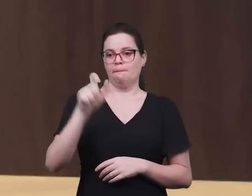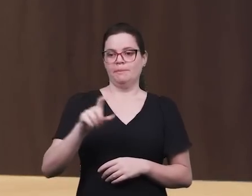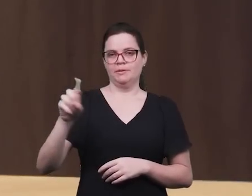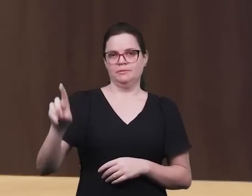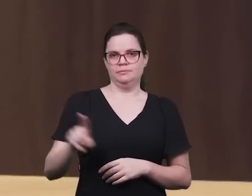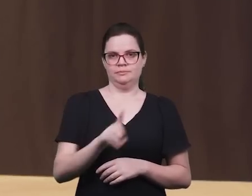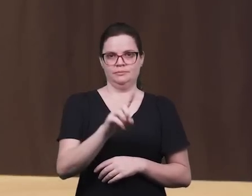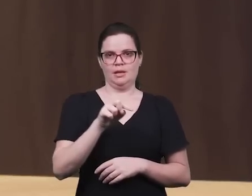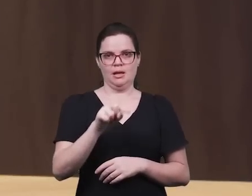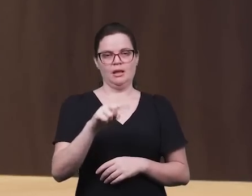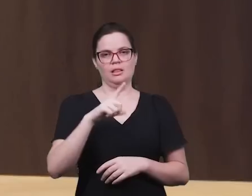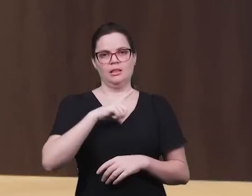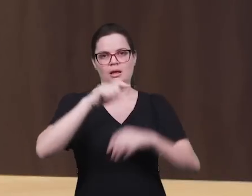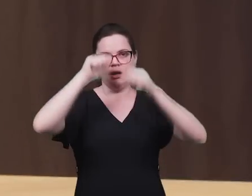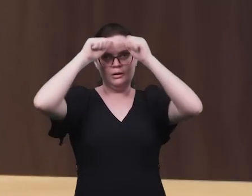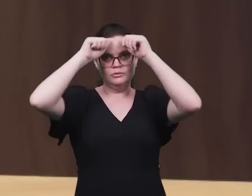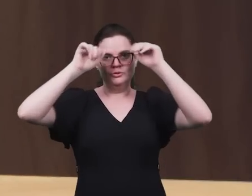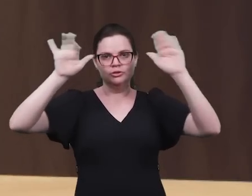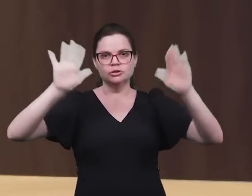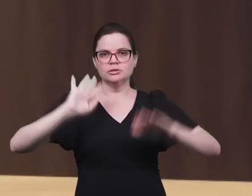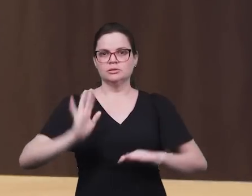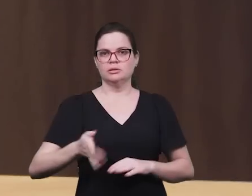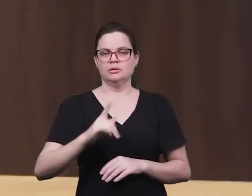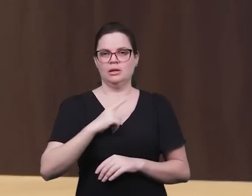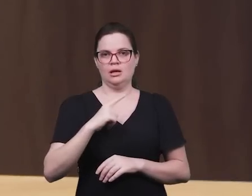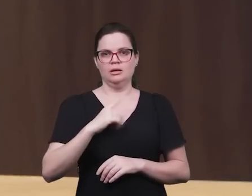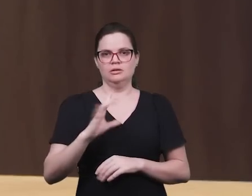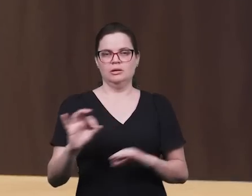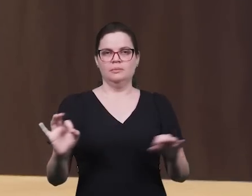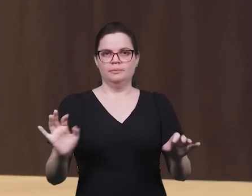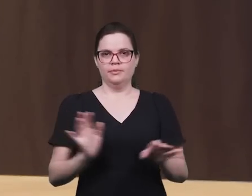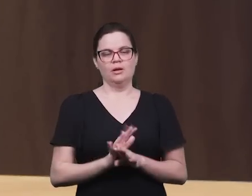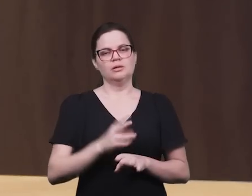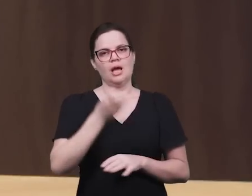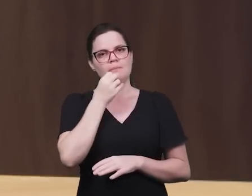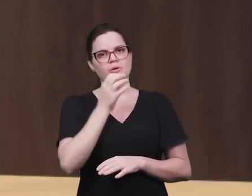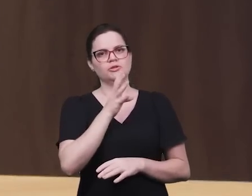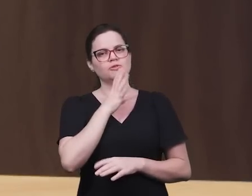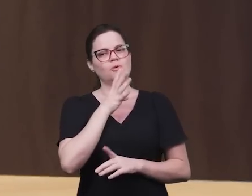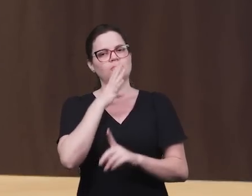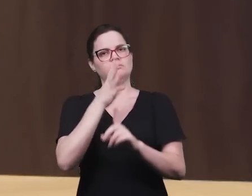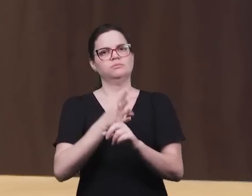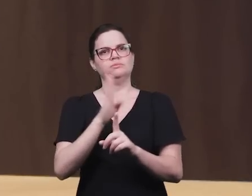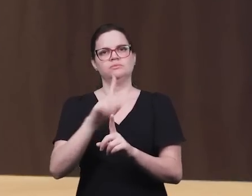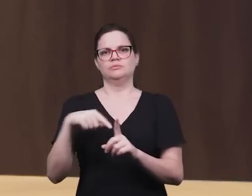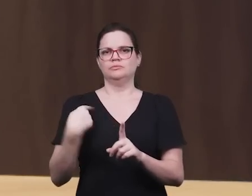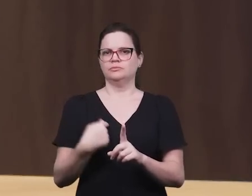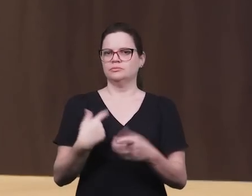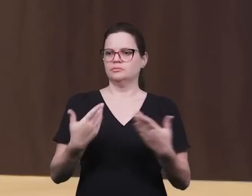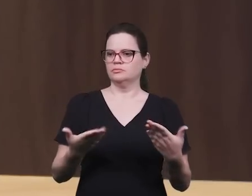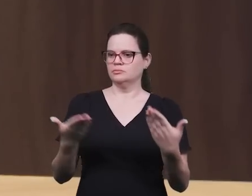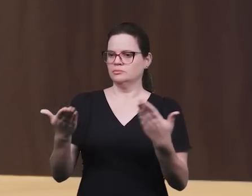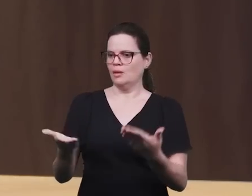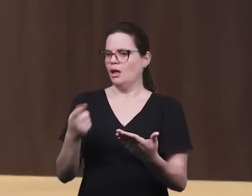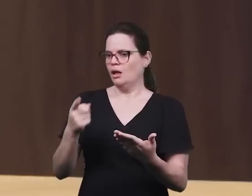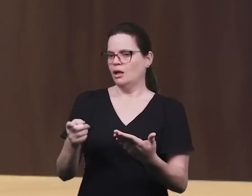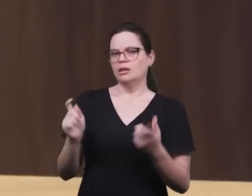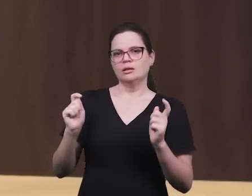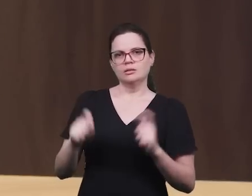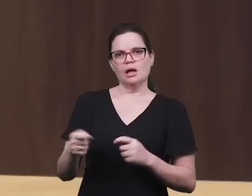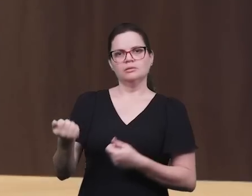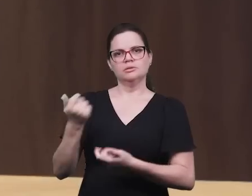uma pessoa, né, já fala que ela que é autista, nós mesmos oferecermos, né, condição dela